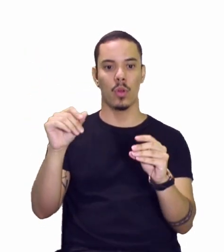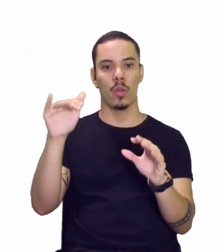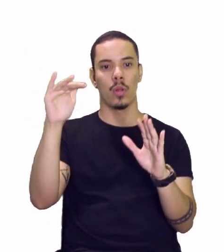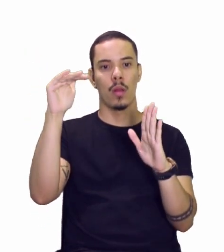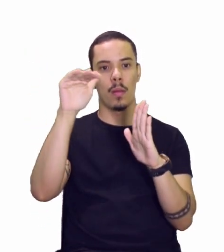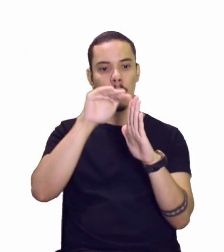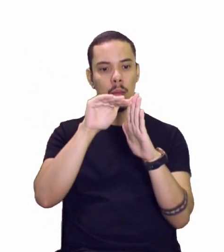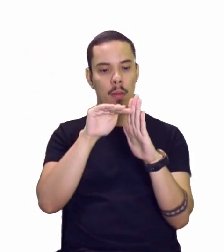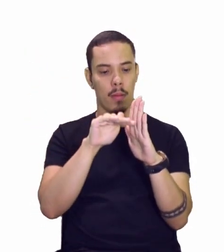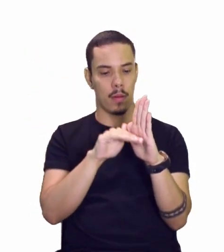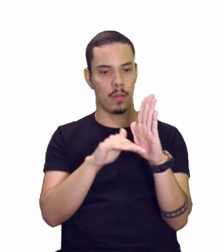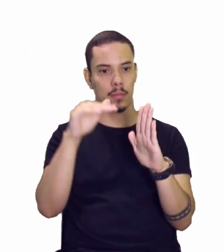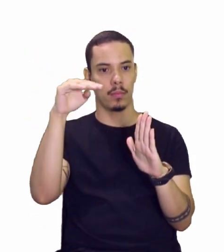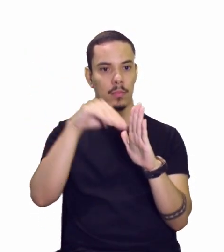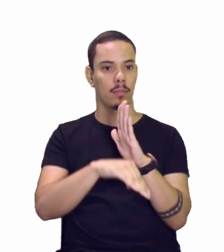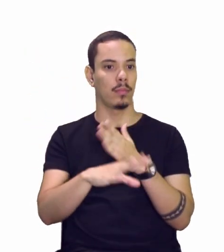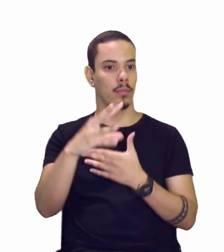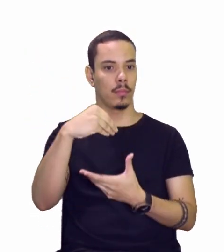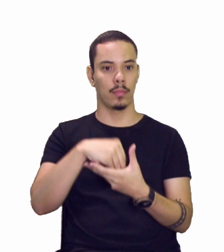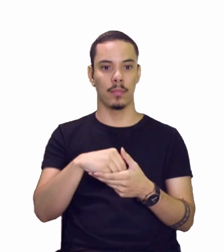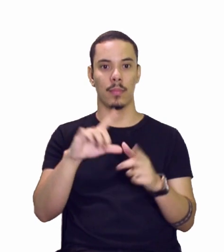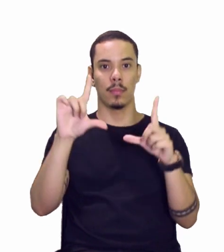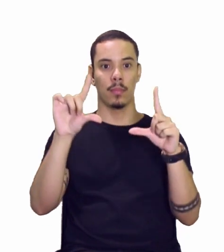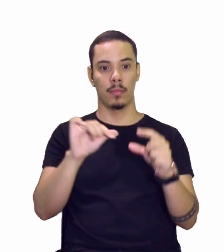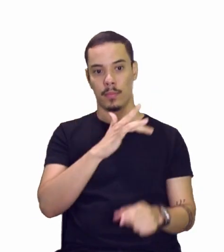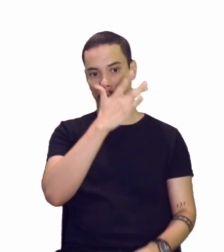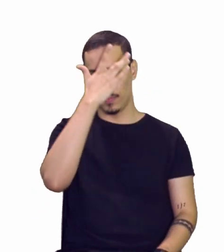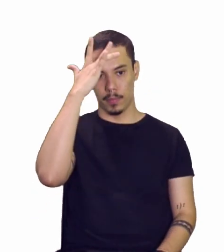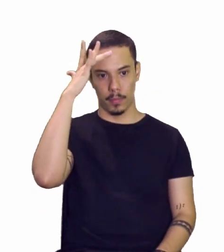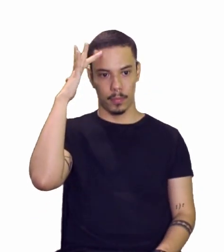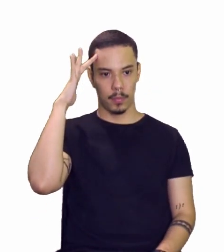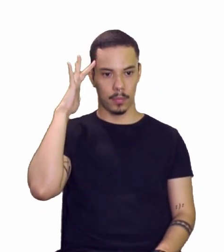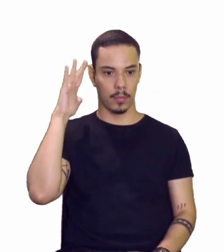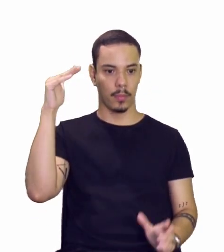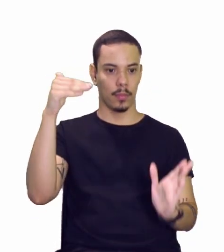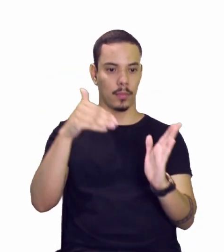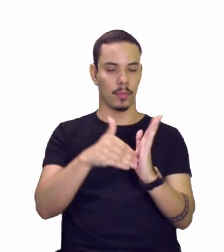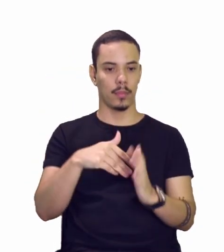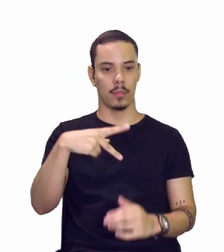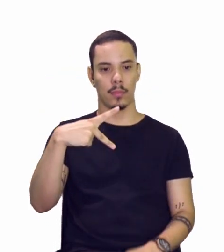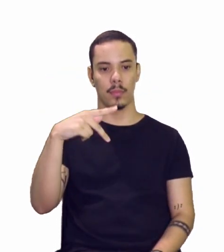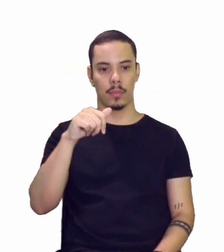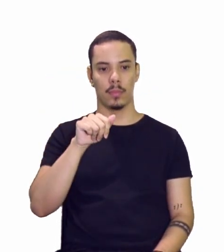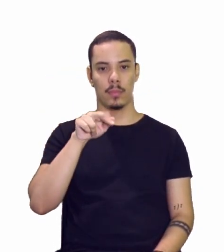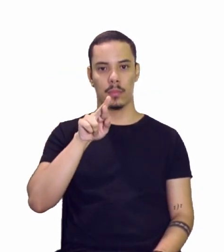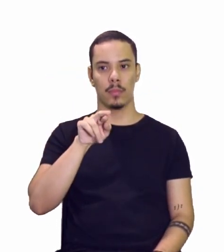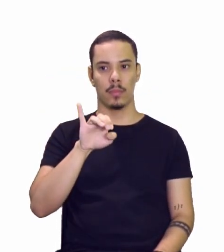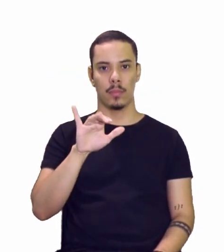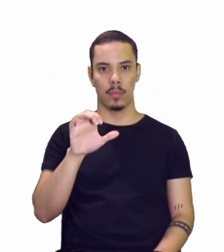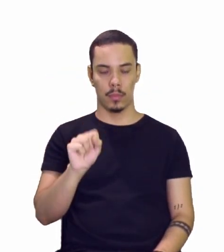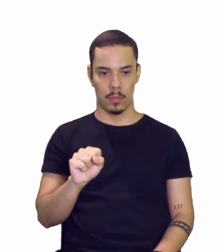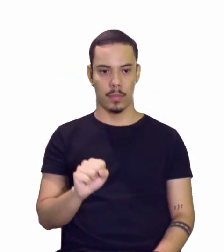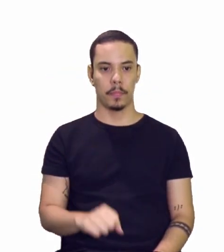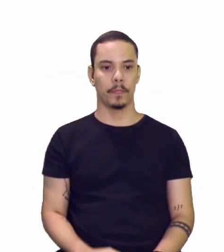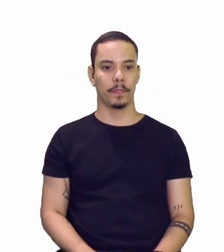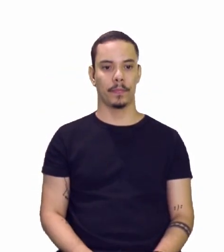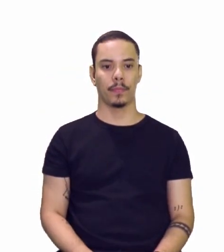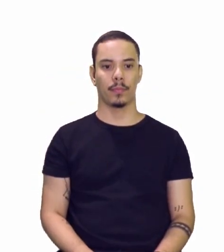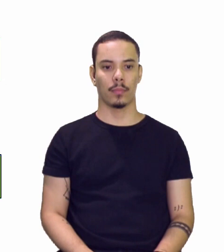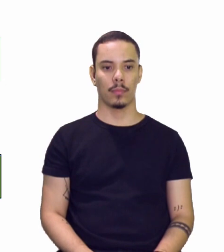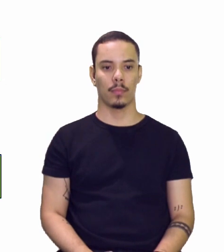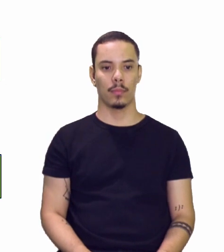São Felipe do Oeste, tá? Até chegar em Parecis.